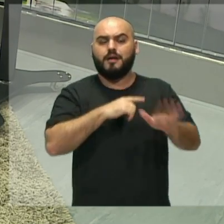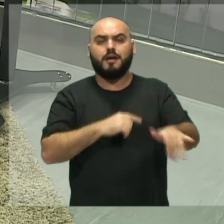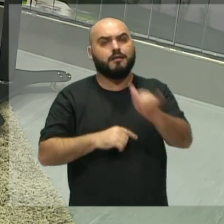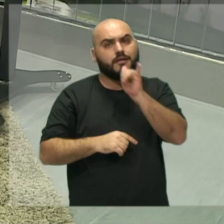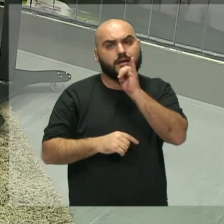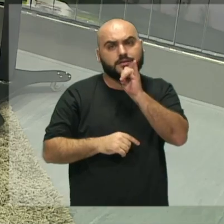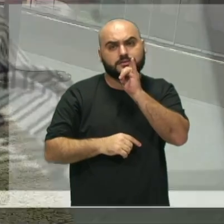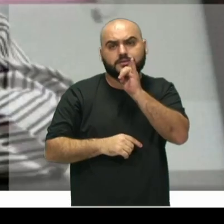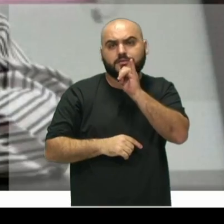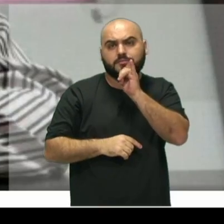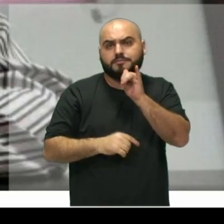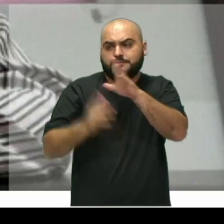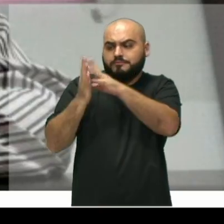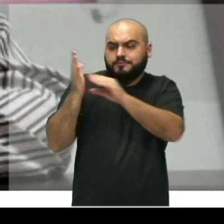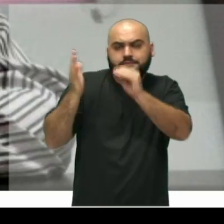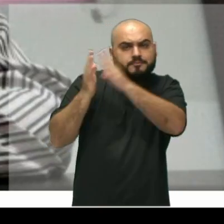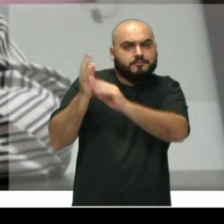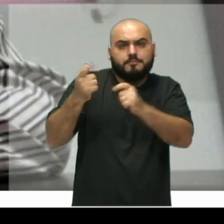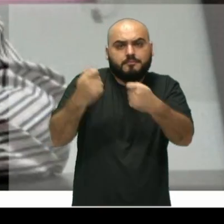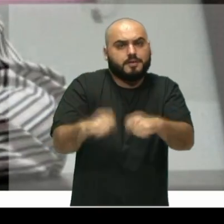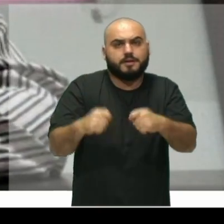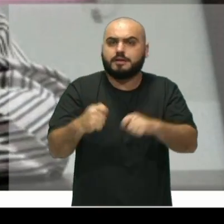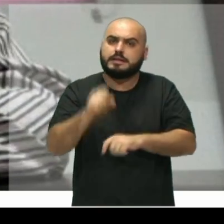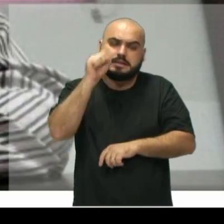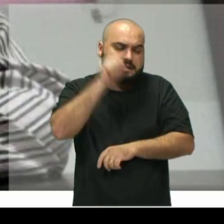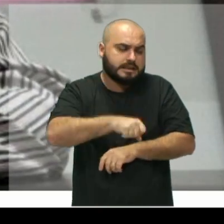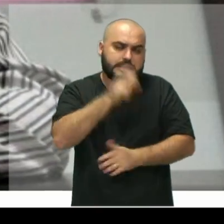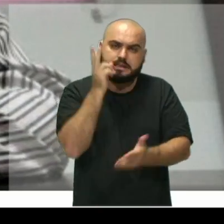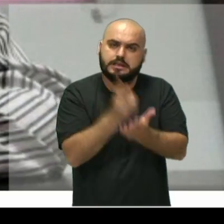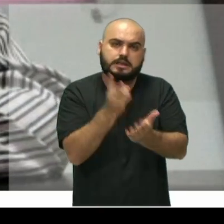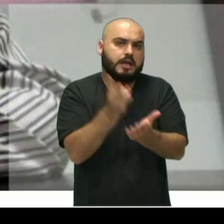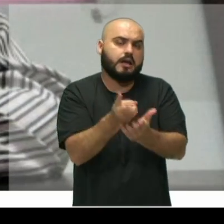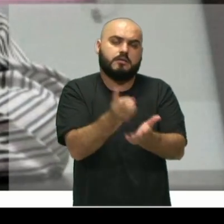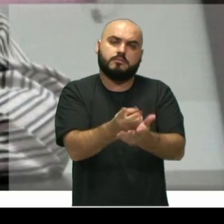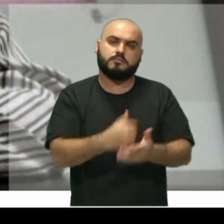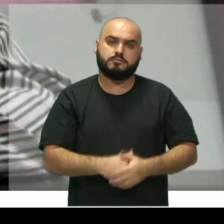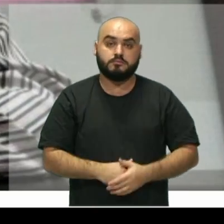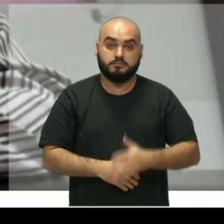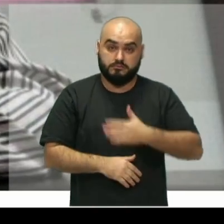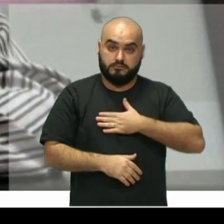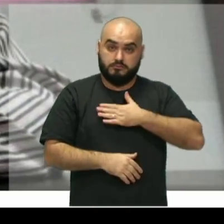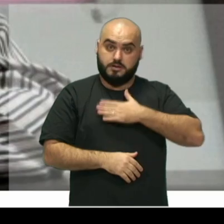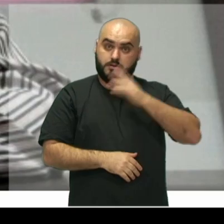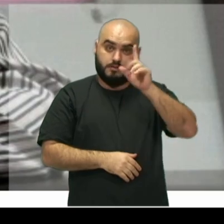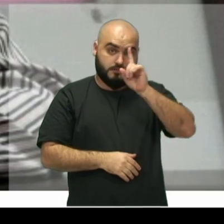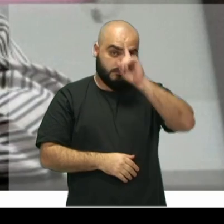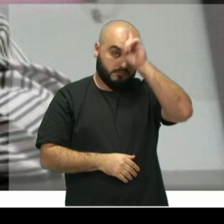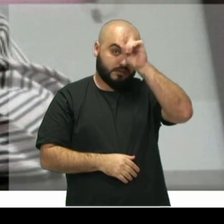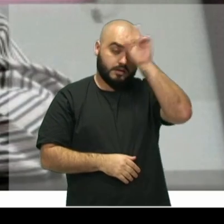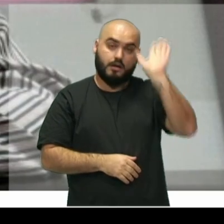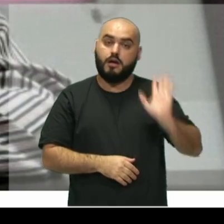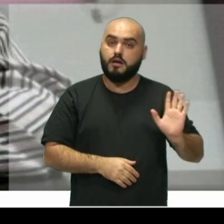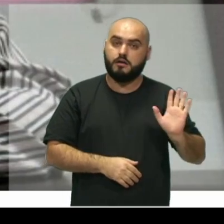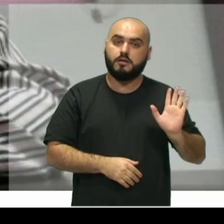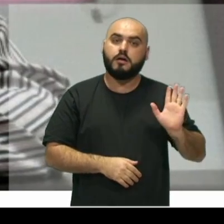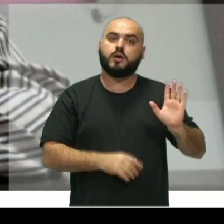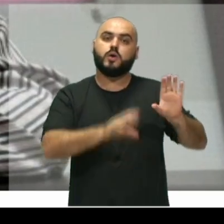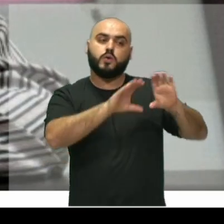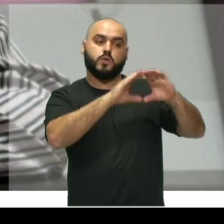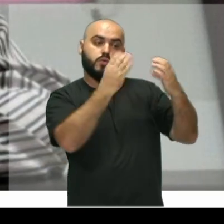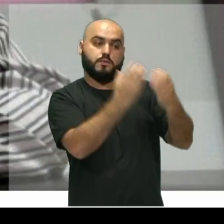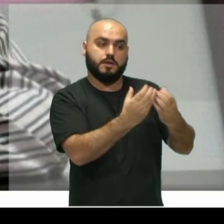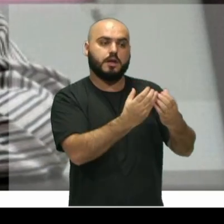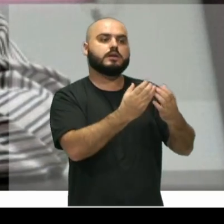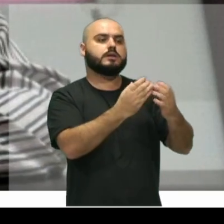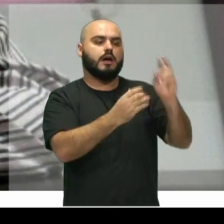outros a gente podia trazer, mas esse foi muito, para mim, muito impactante, porque realmente a comunidade estava coberta de